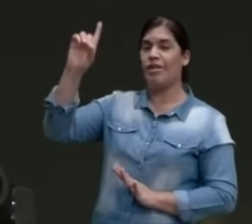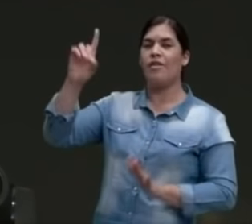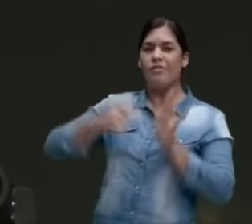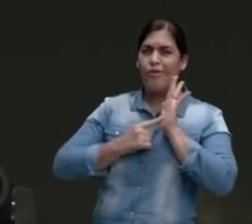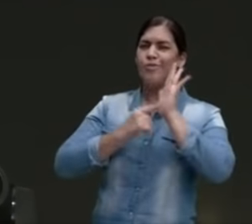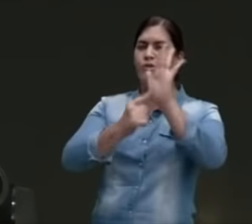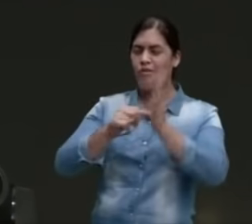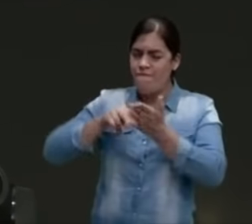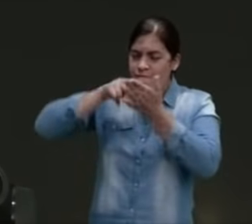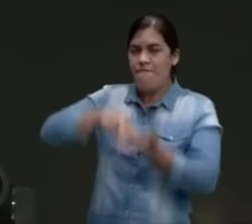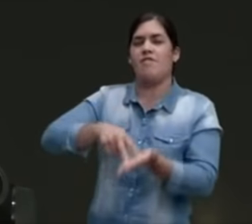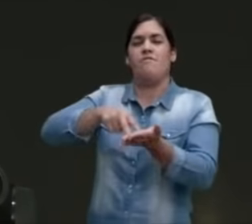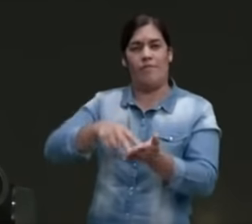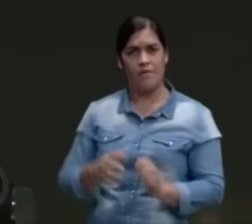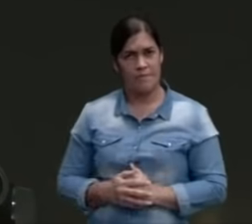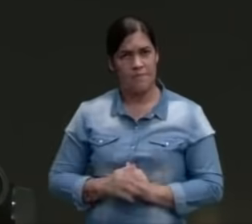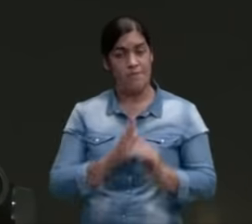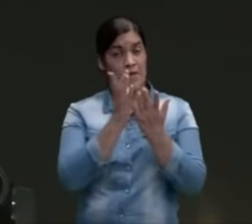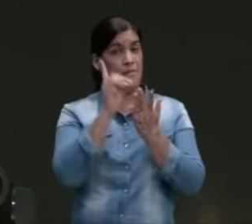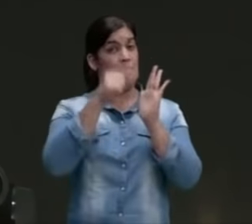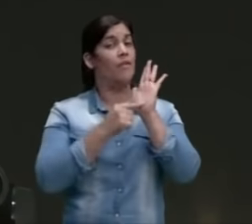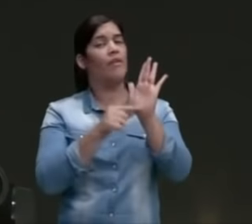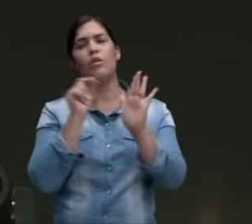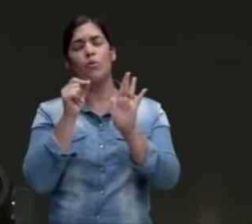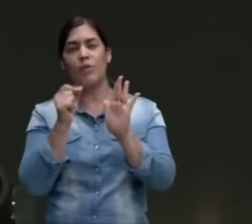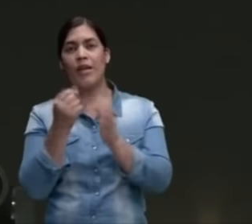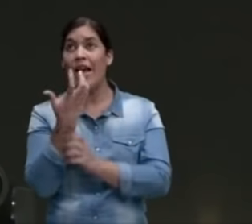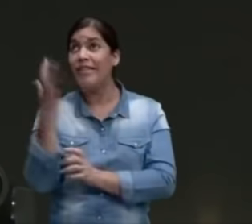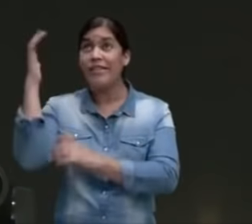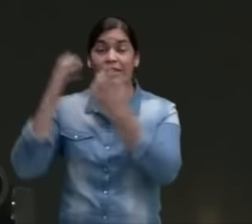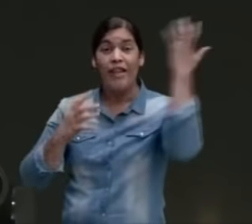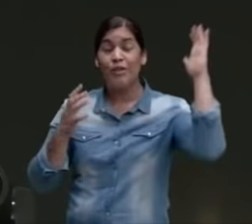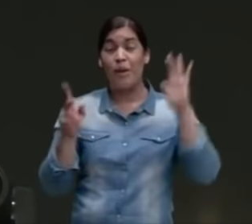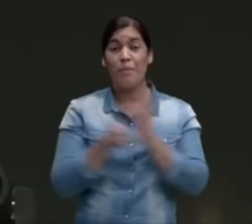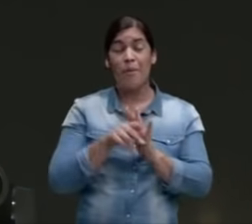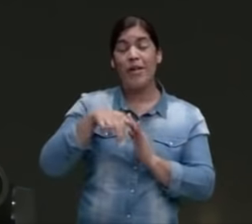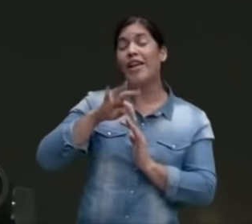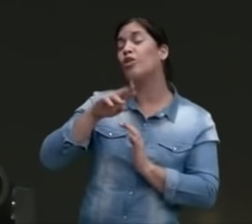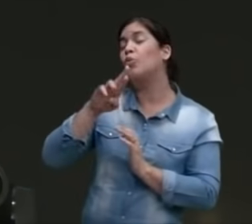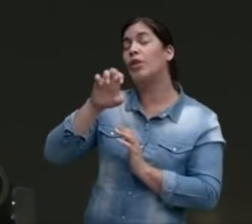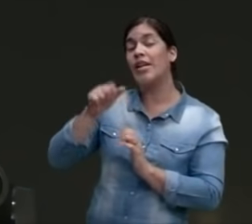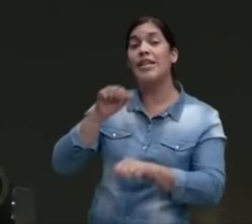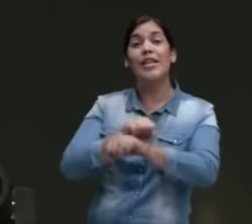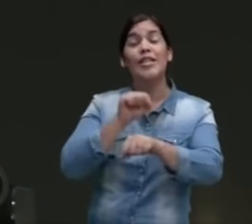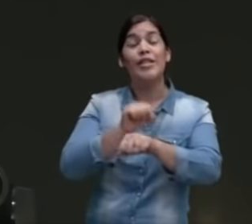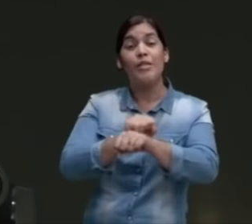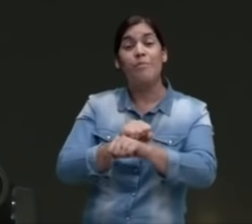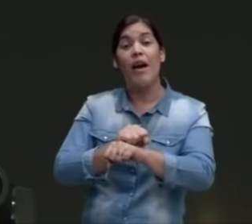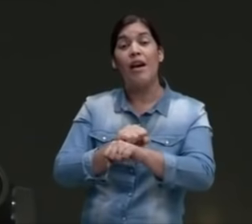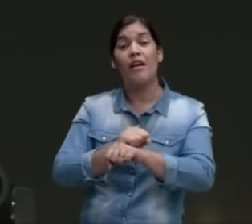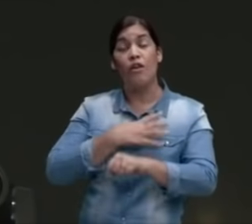revelar. Amém? E a Bíblia diz que a natureza geme aguardando a manifestação dos filhos de Deus. O mundo